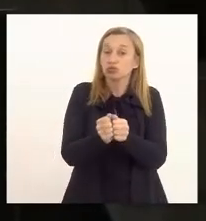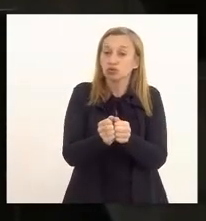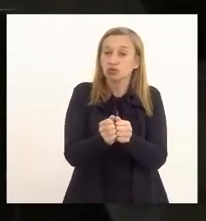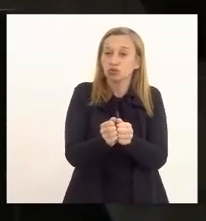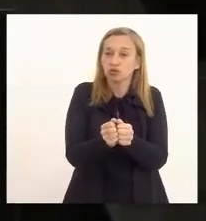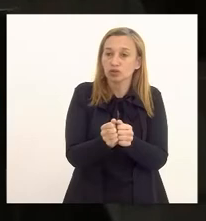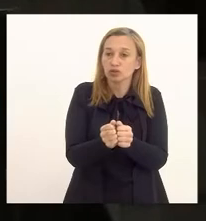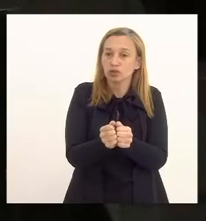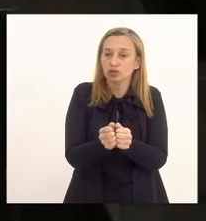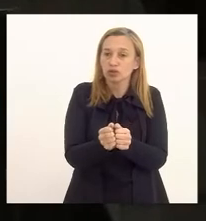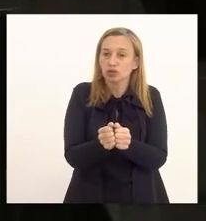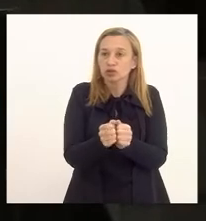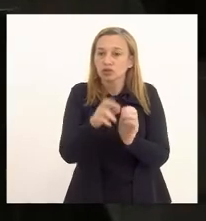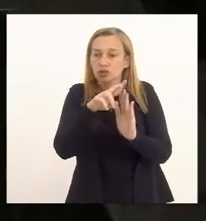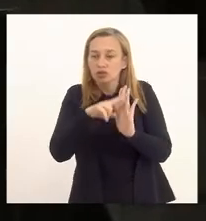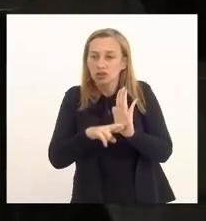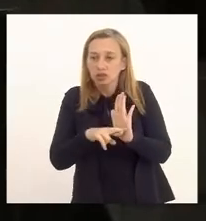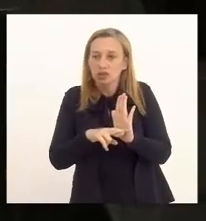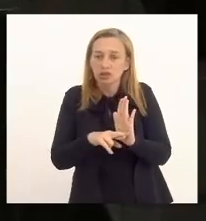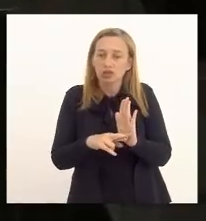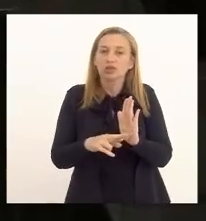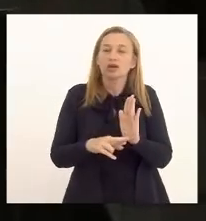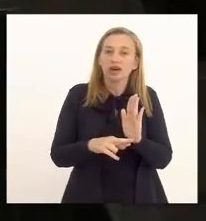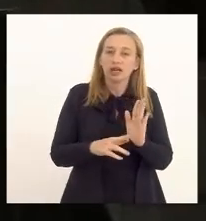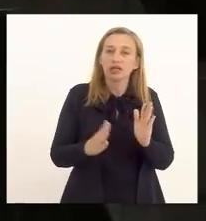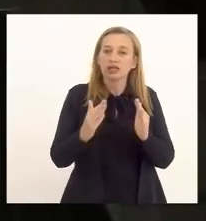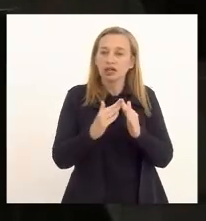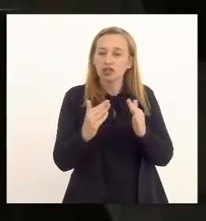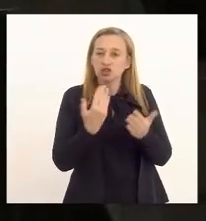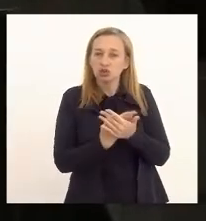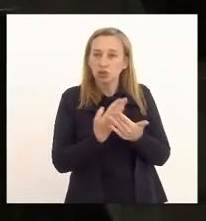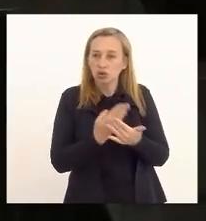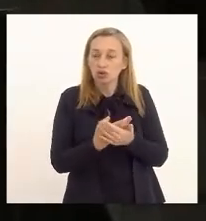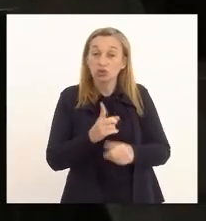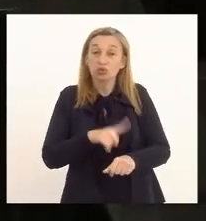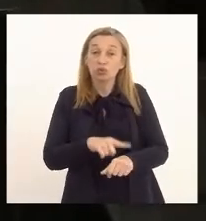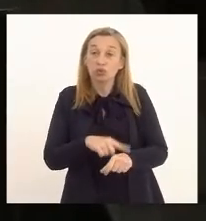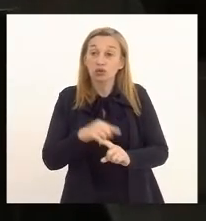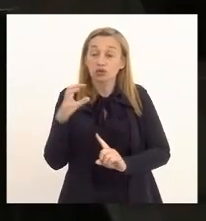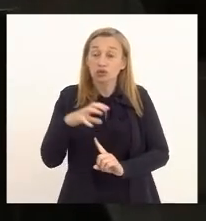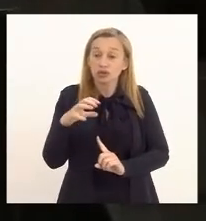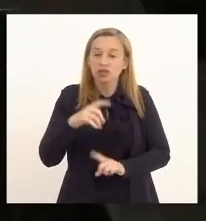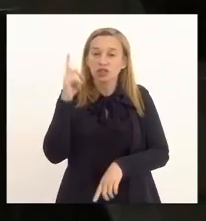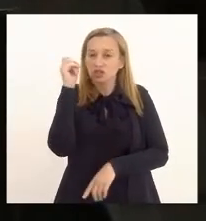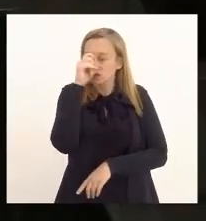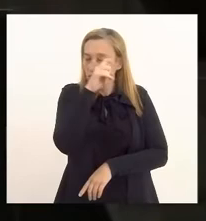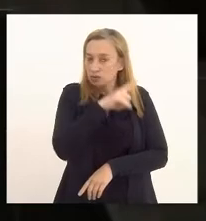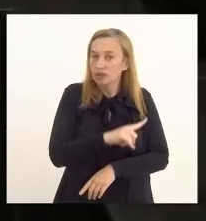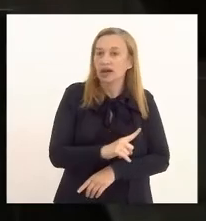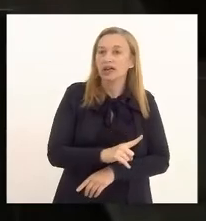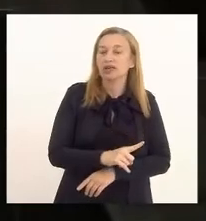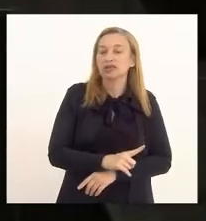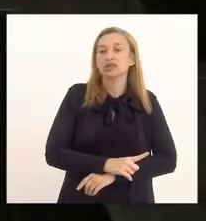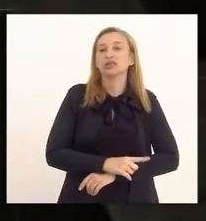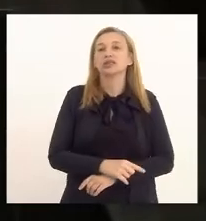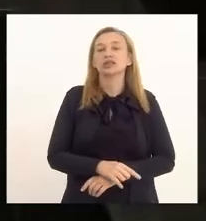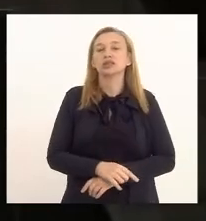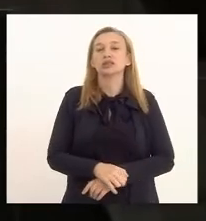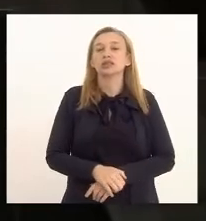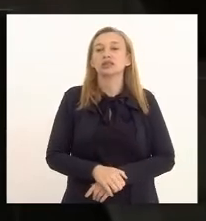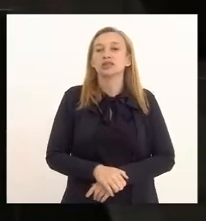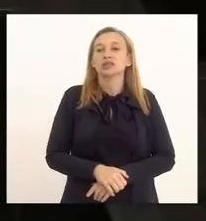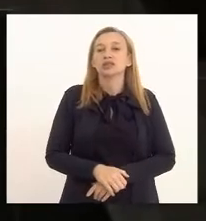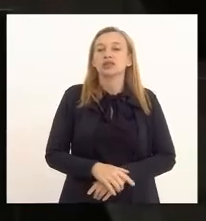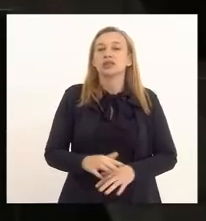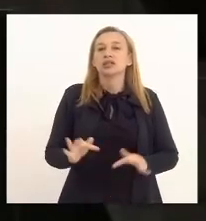as prioridades e diretrizes da gestão daquela escola no momento de repressão, no momento de dificuldade de afirmação das práticas democráticas.